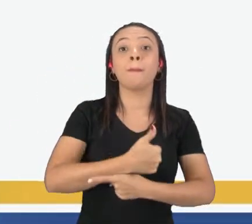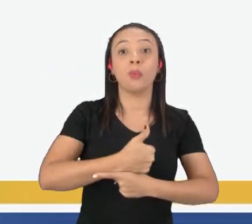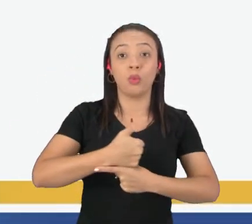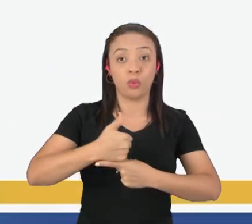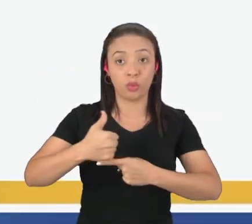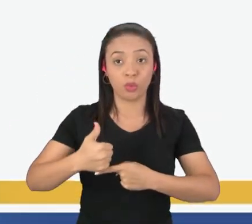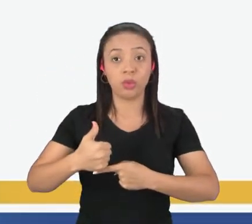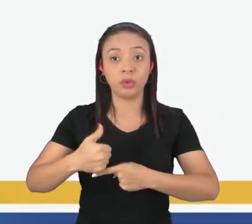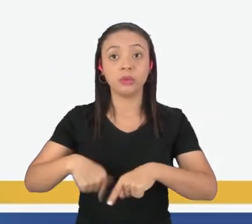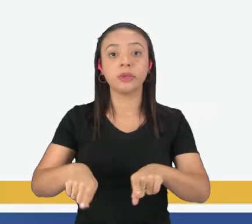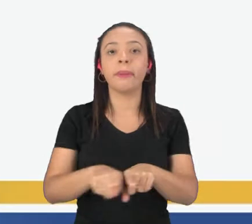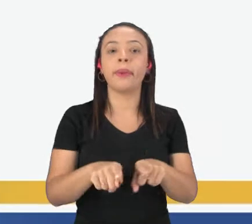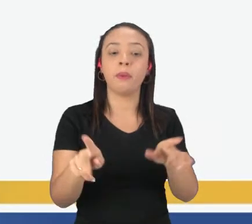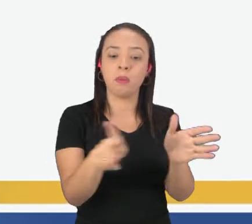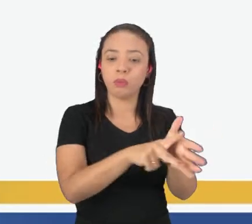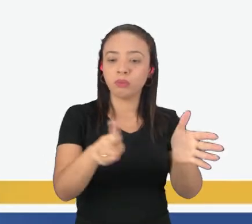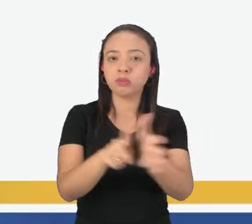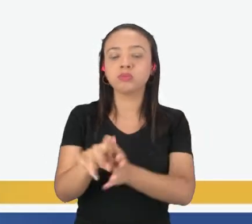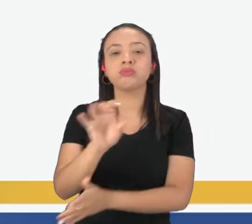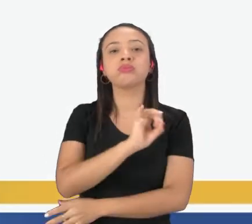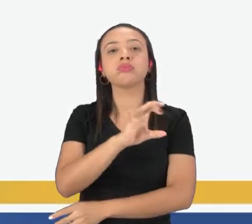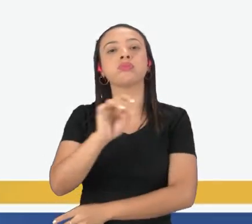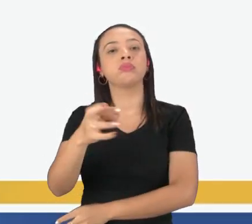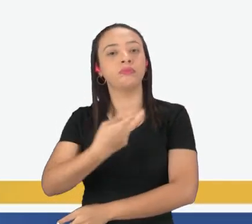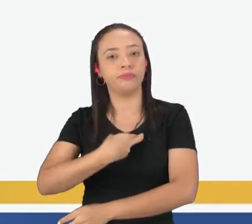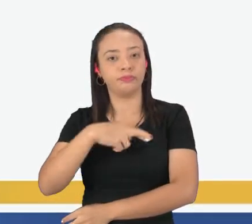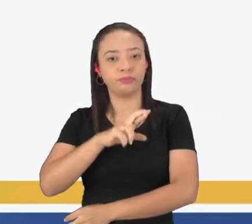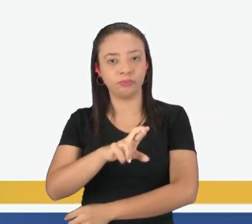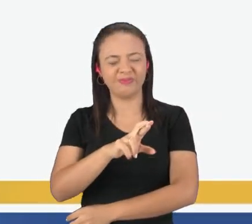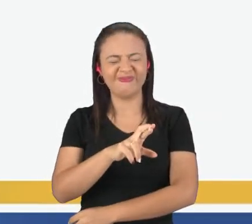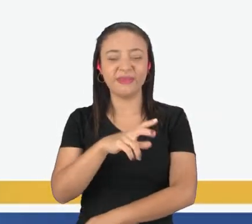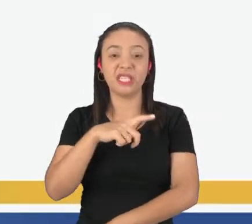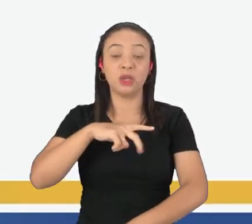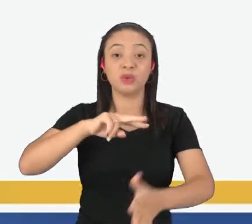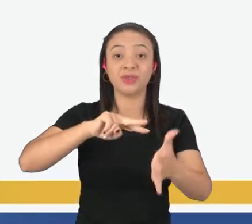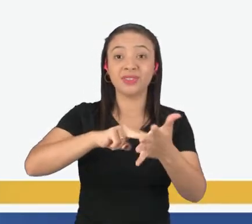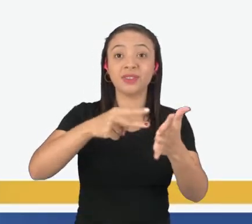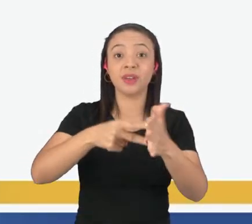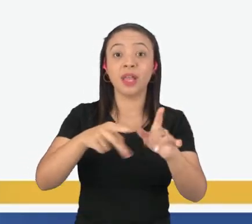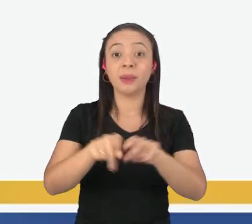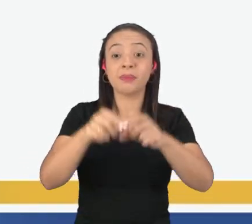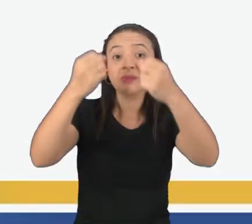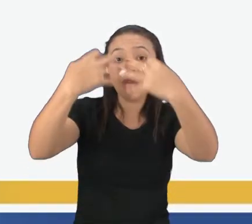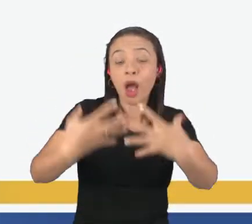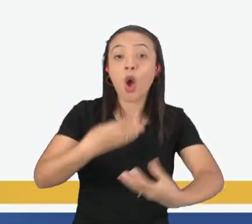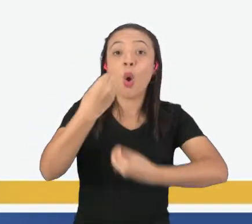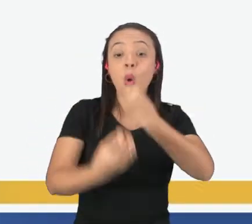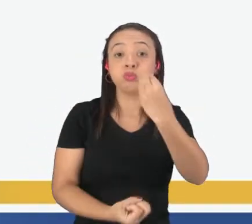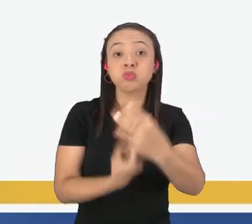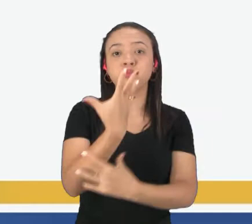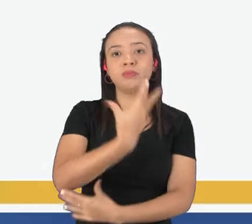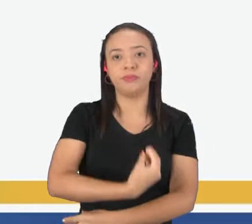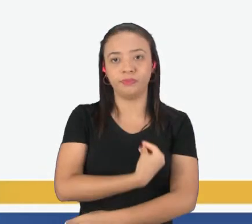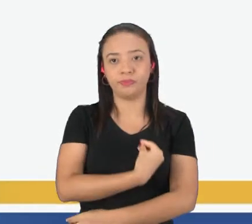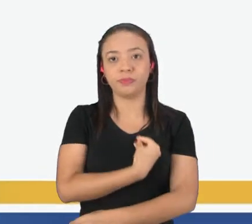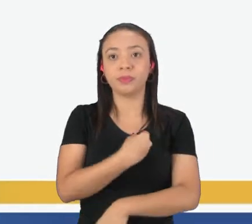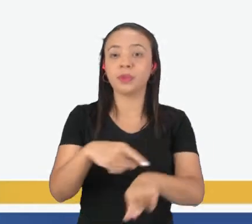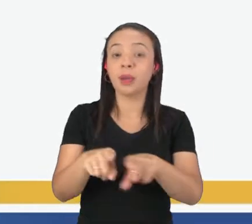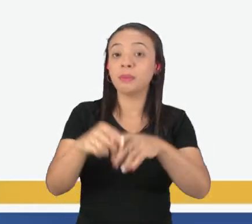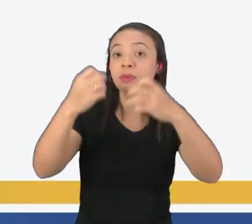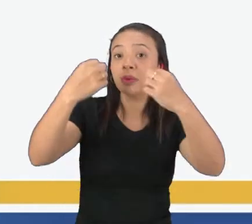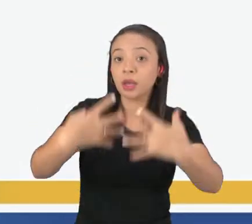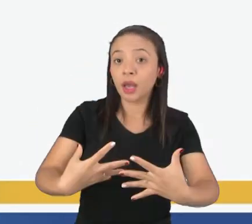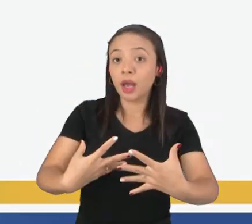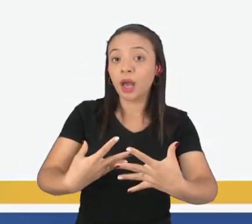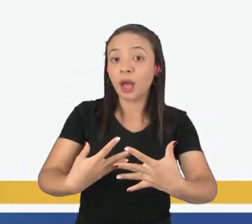valores próprios de cada uma delas, buscando dar sentido à vida, explicar a origem da vida e explicar a